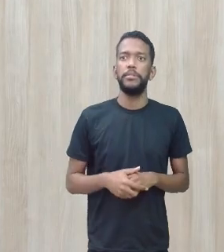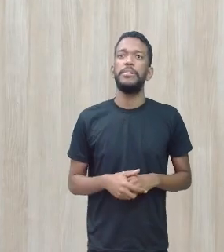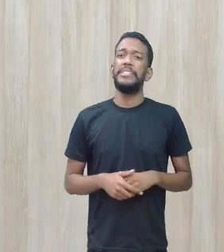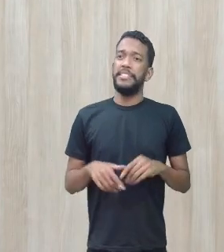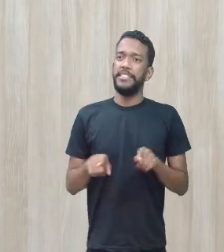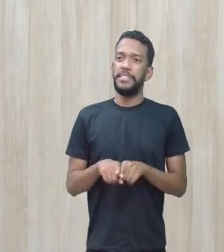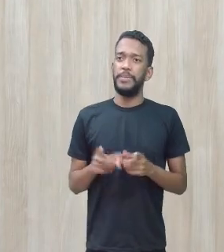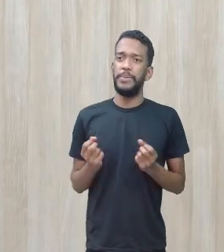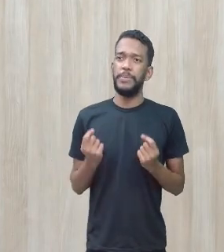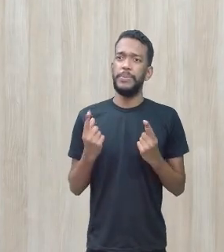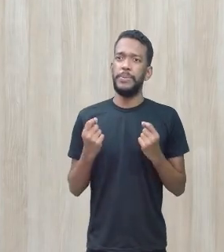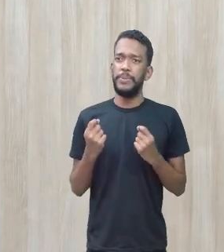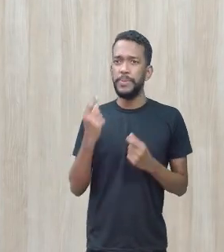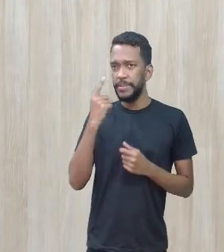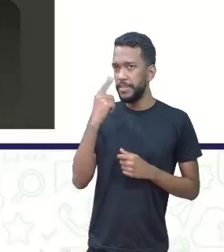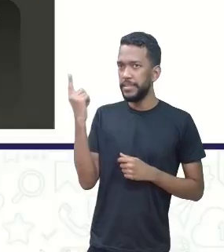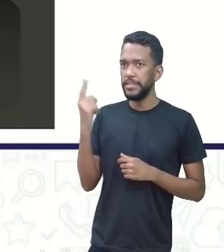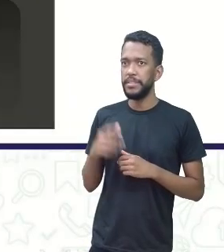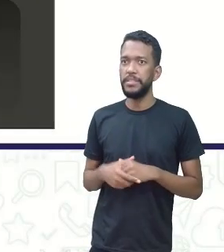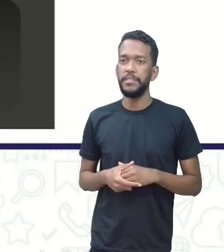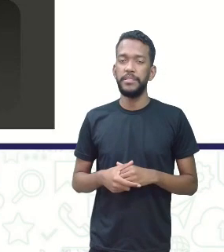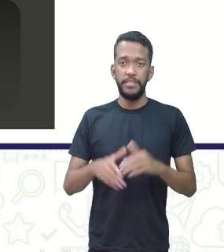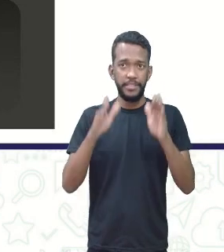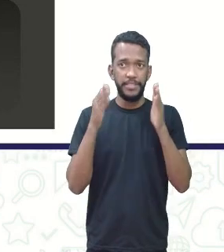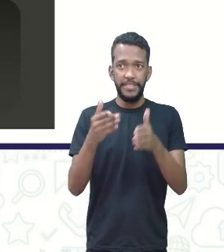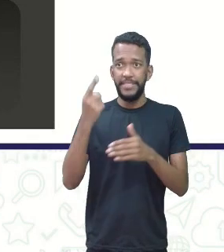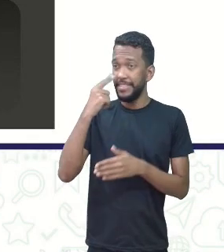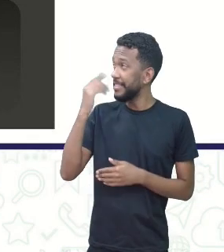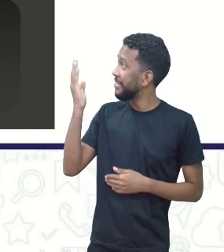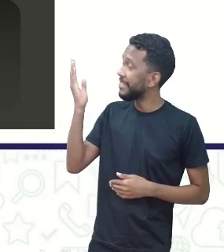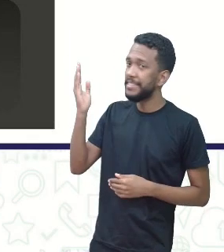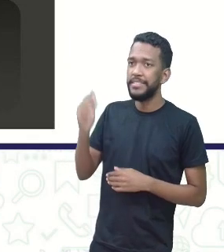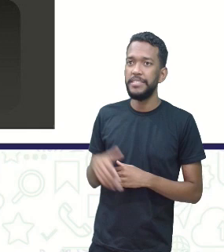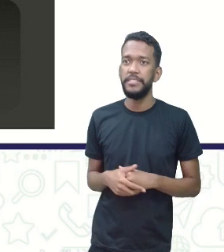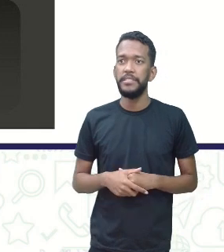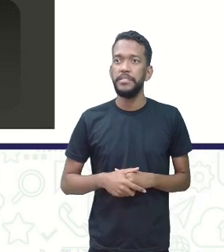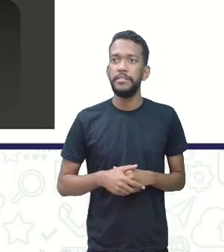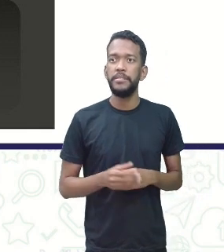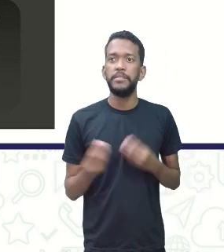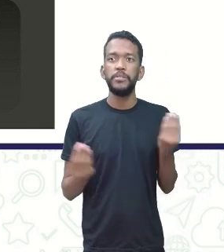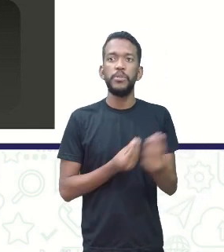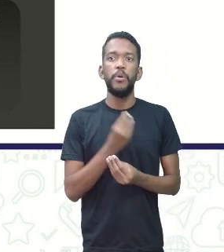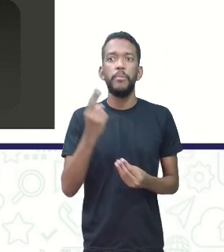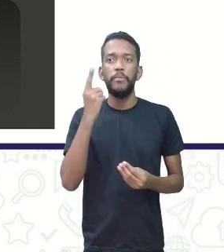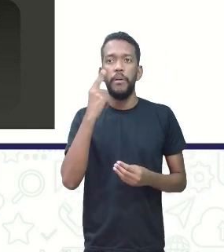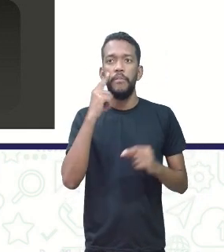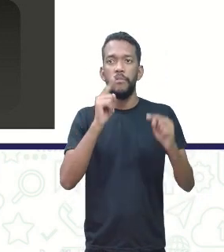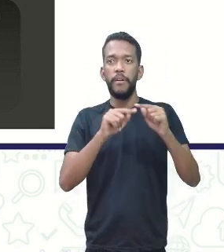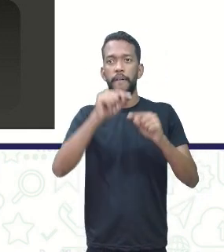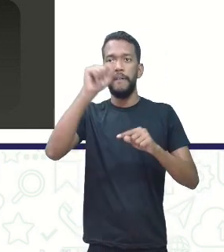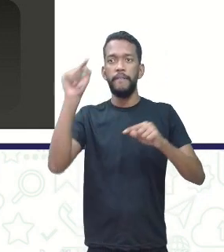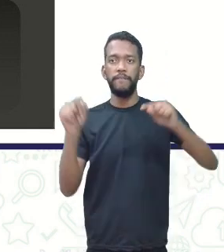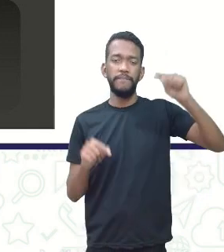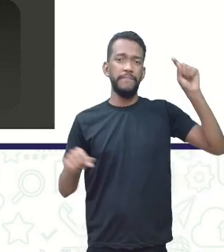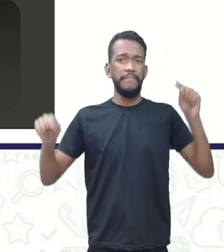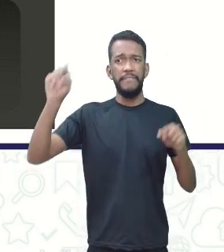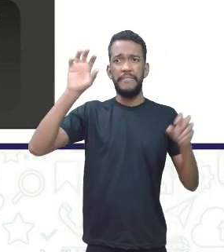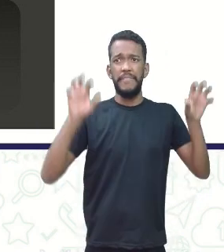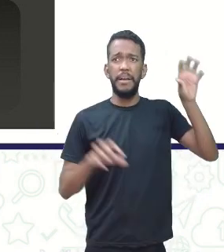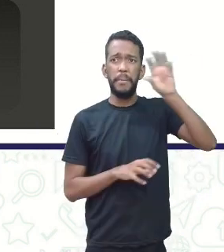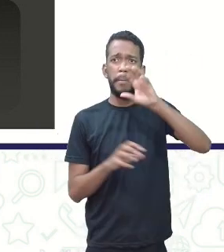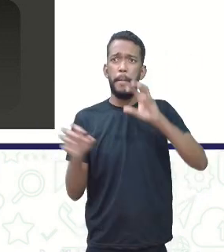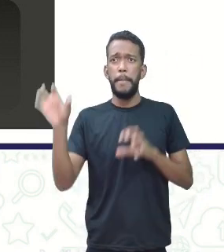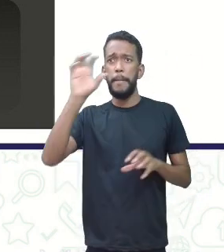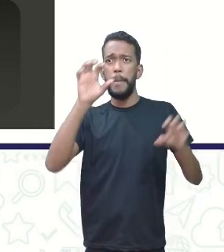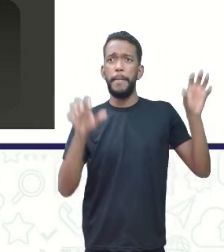E agora, hein? Foca aqui nesse slide, minha gente. Como é que a gente vai ler esse infográfico? Me diz aí. Meu Deus,